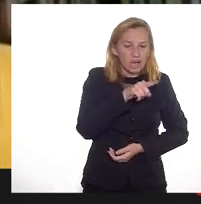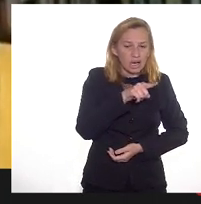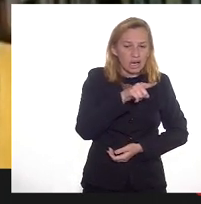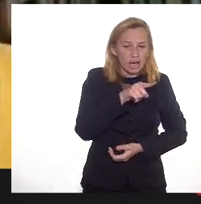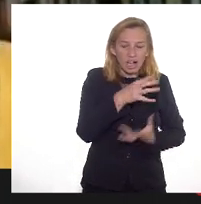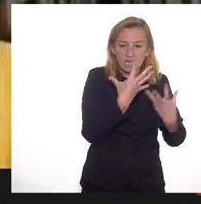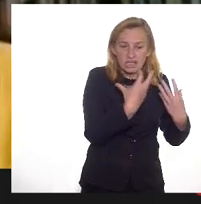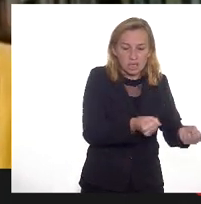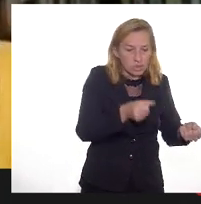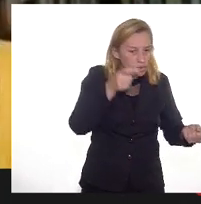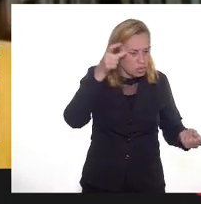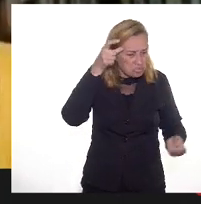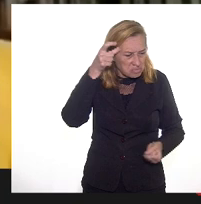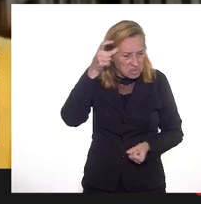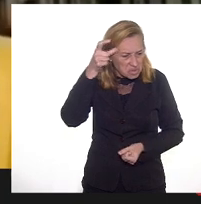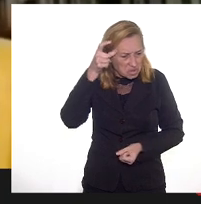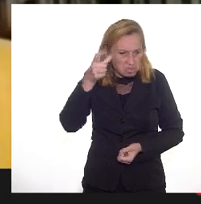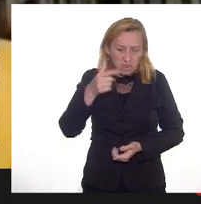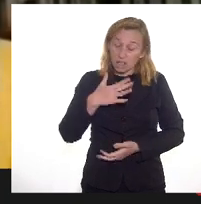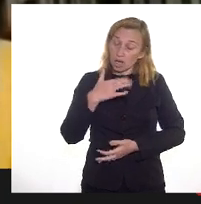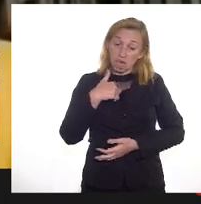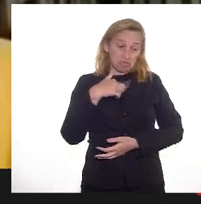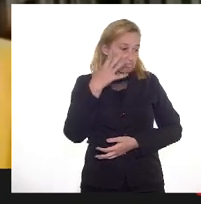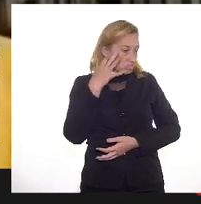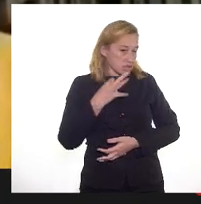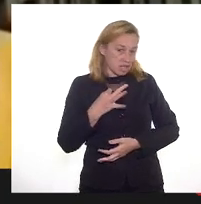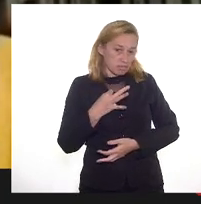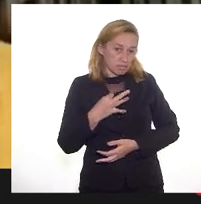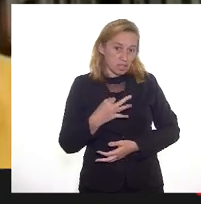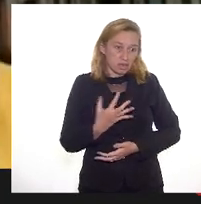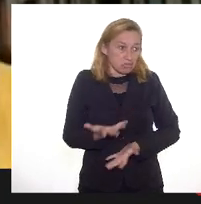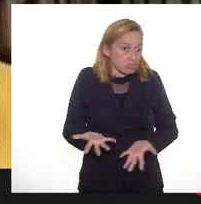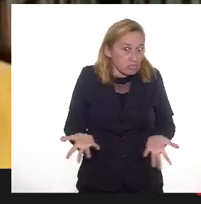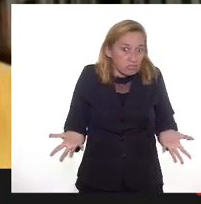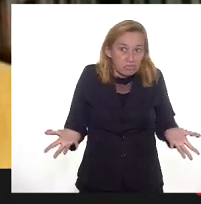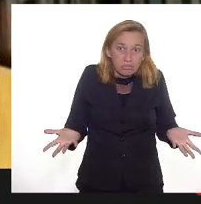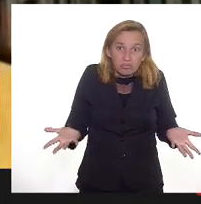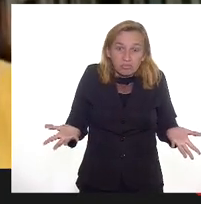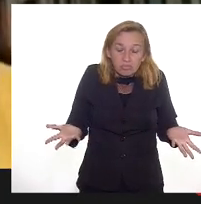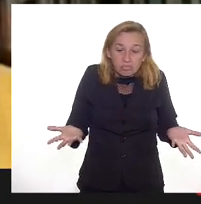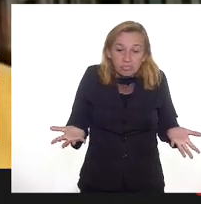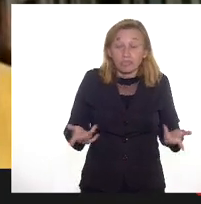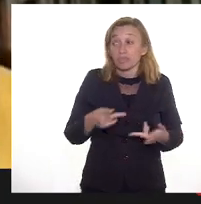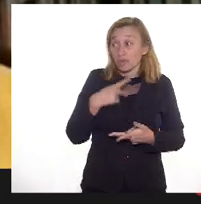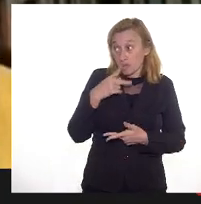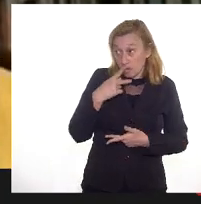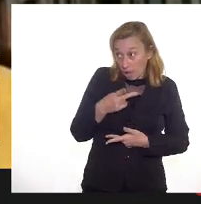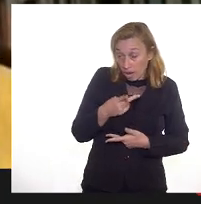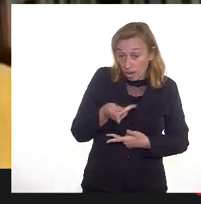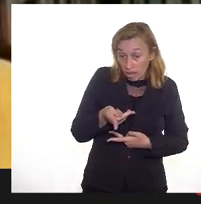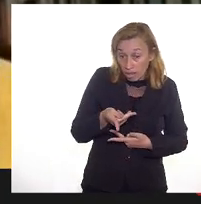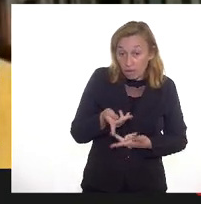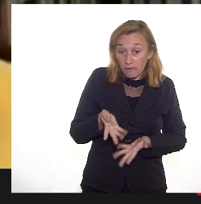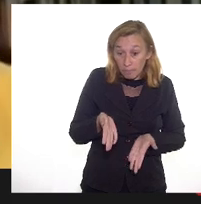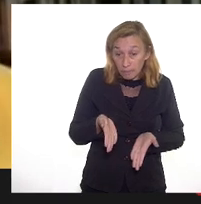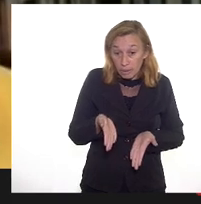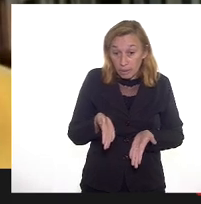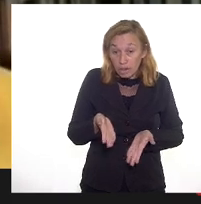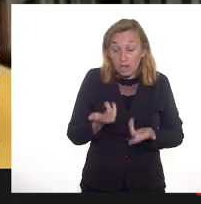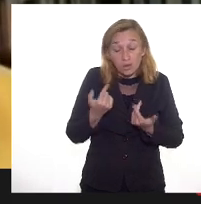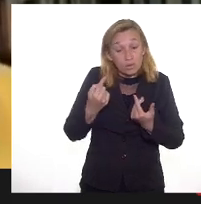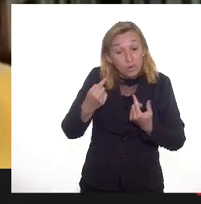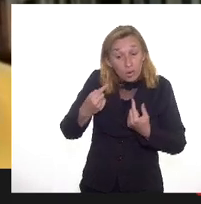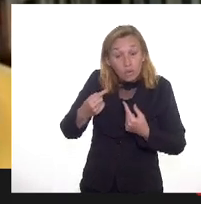e que ela não sabia dessa adesão. Então, portanto, como eu falei, isso